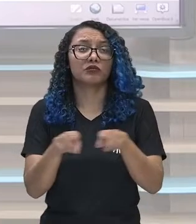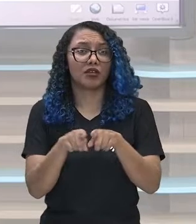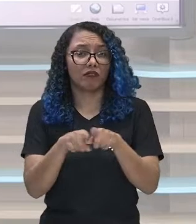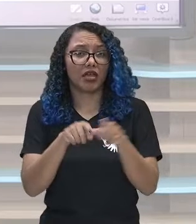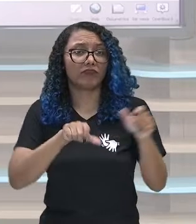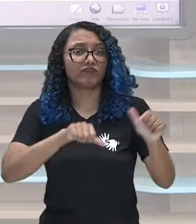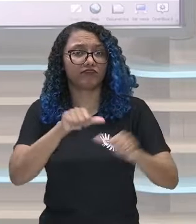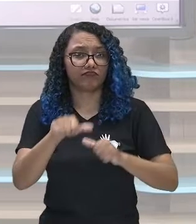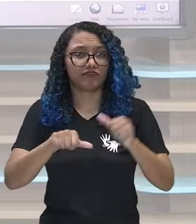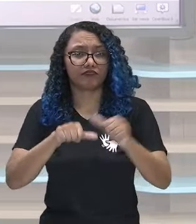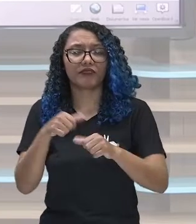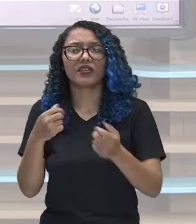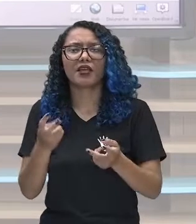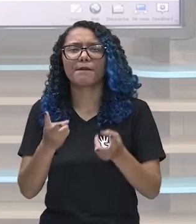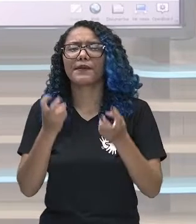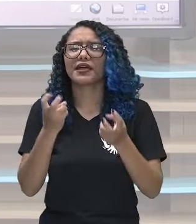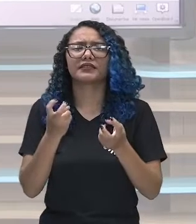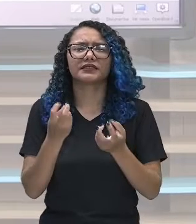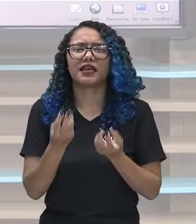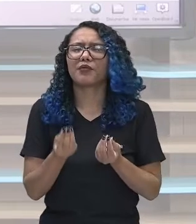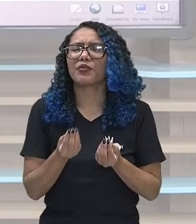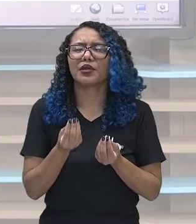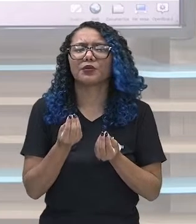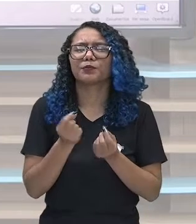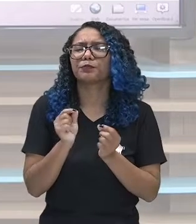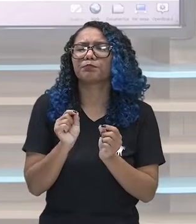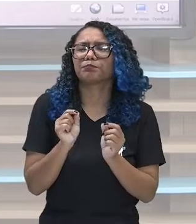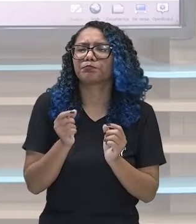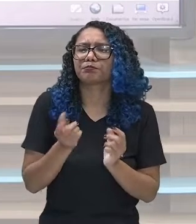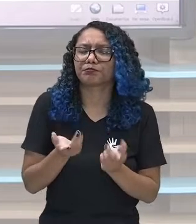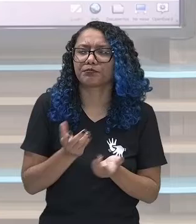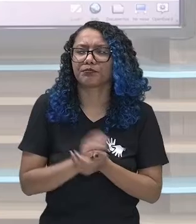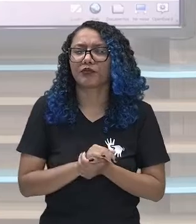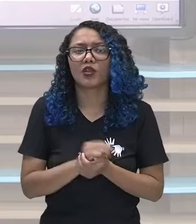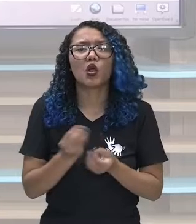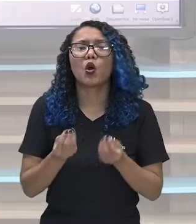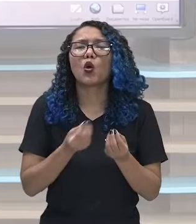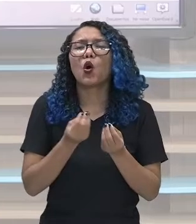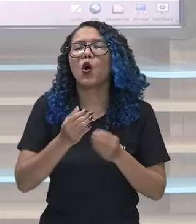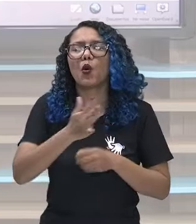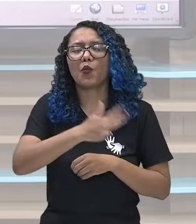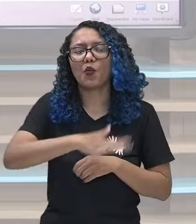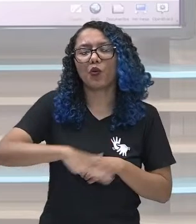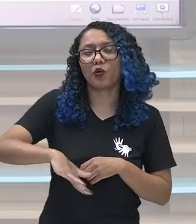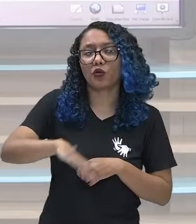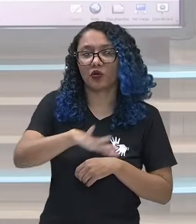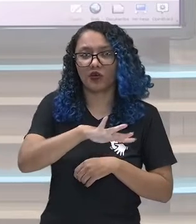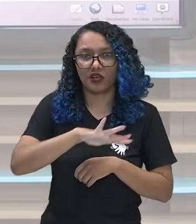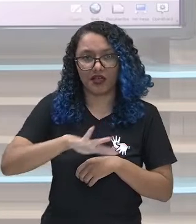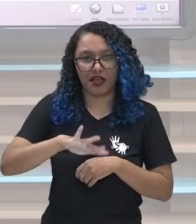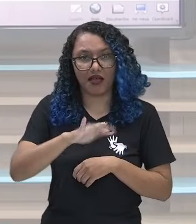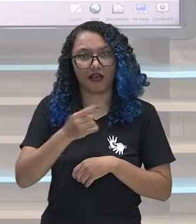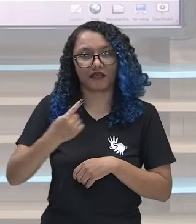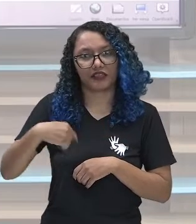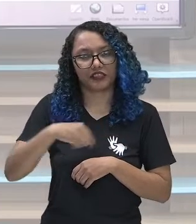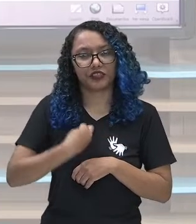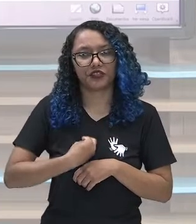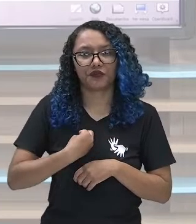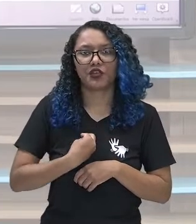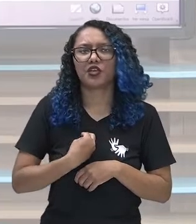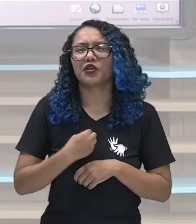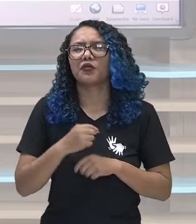gente consegue compreender um pouco mais aí do nosso espaço, né? O que aconteceu? Aquelas mudanças